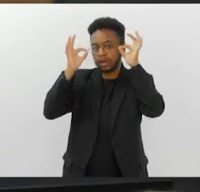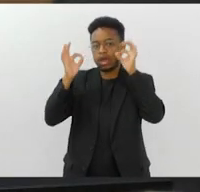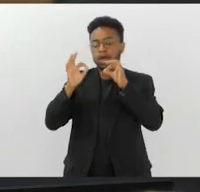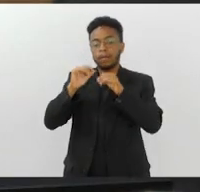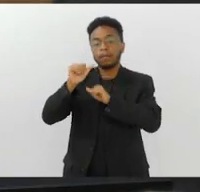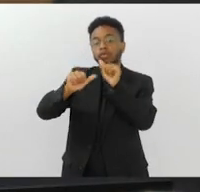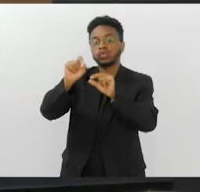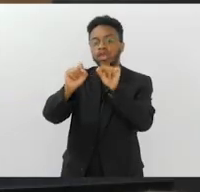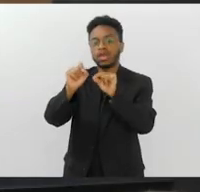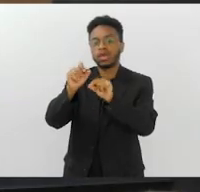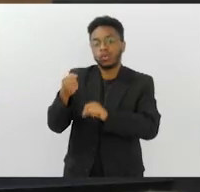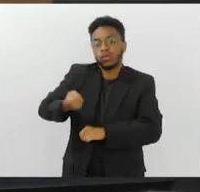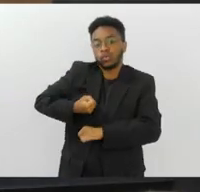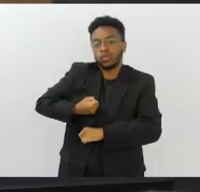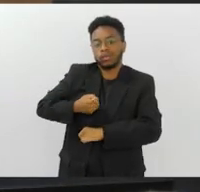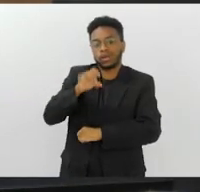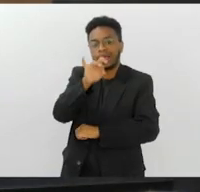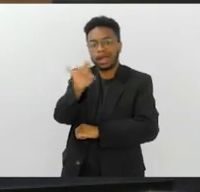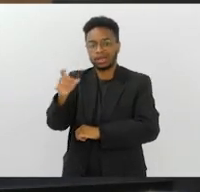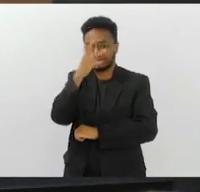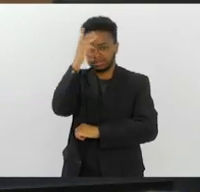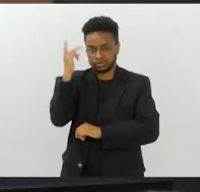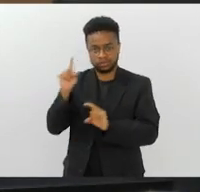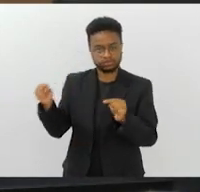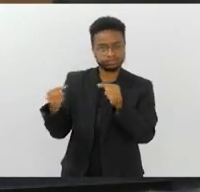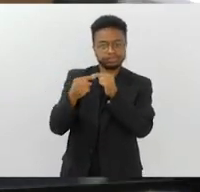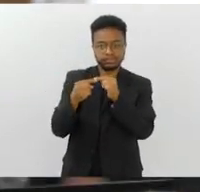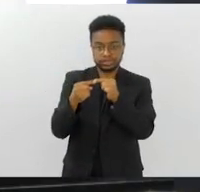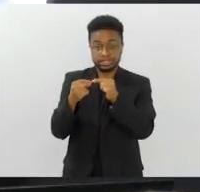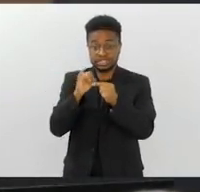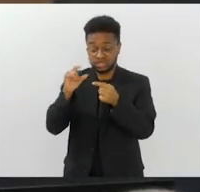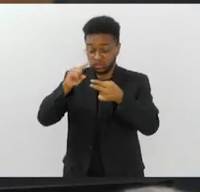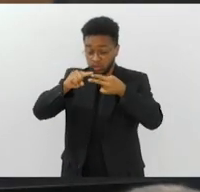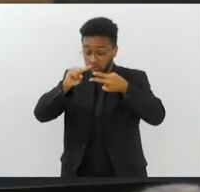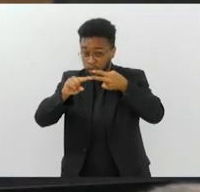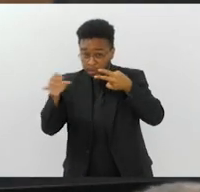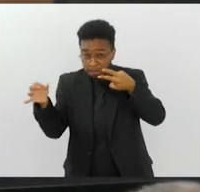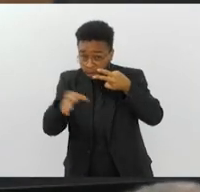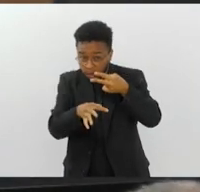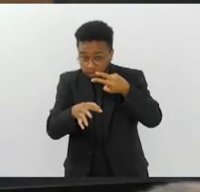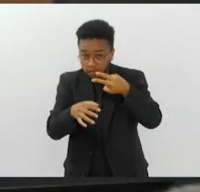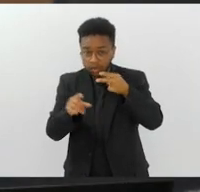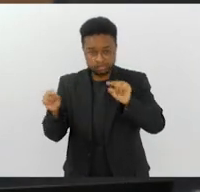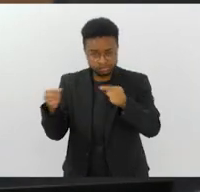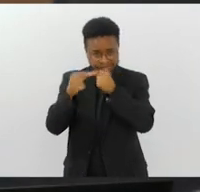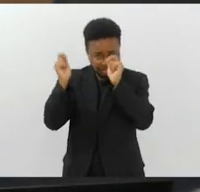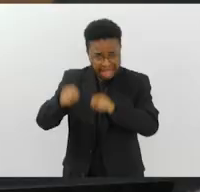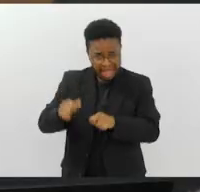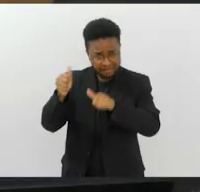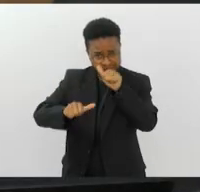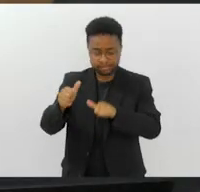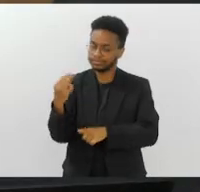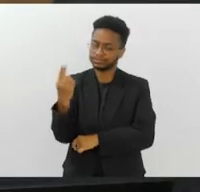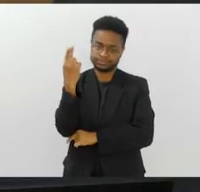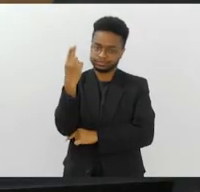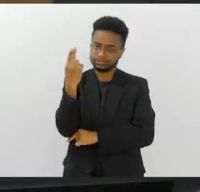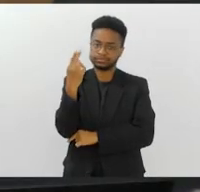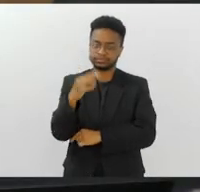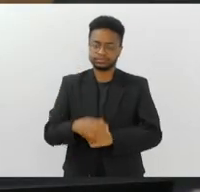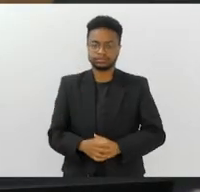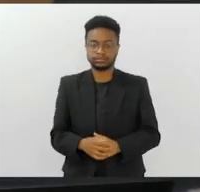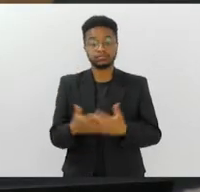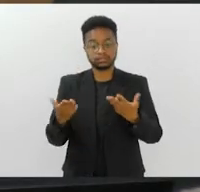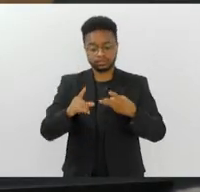pessoa essa é a parte do processamento se eu tiver só esses dois ainda não é reconhecimento facial próximo